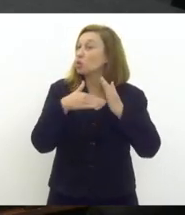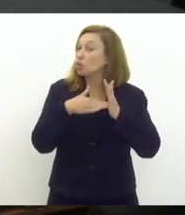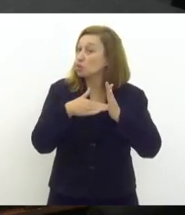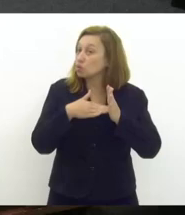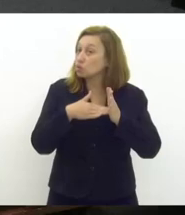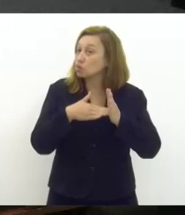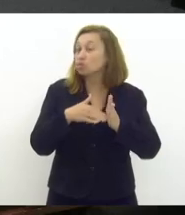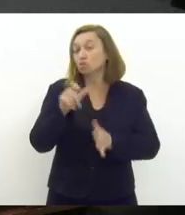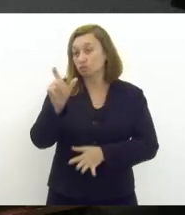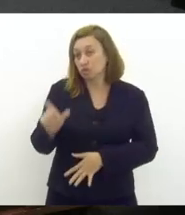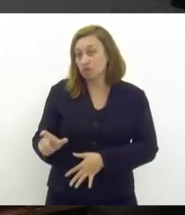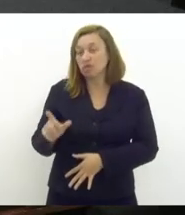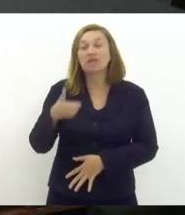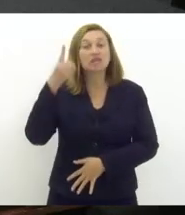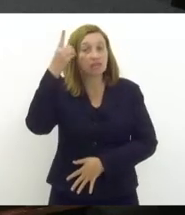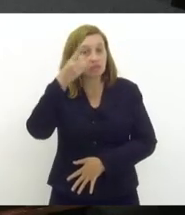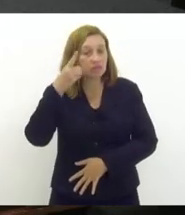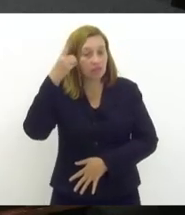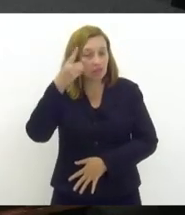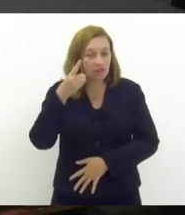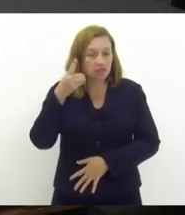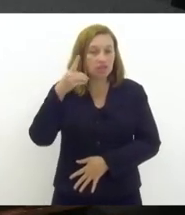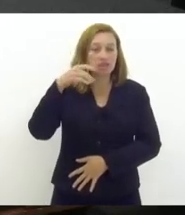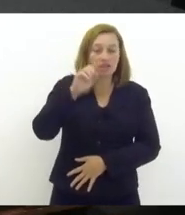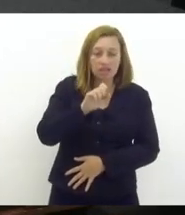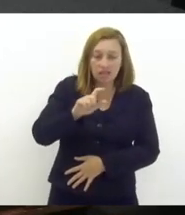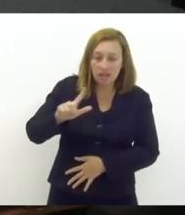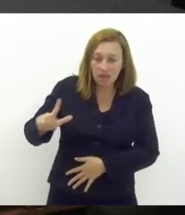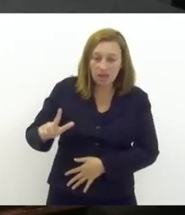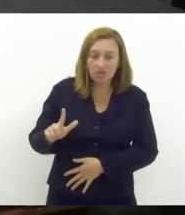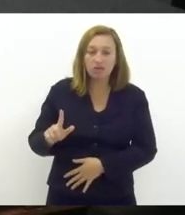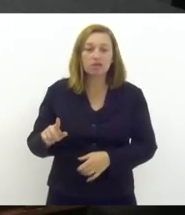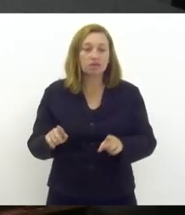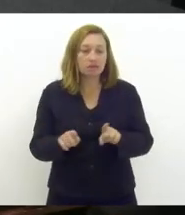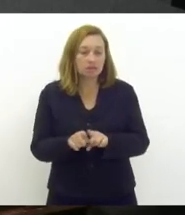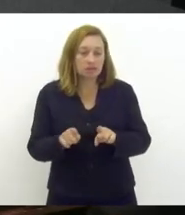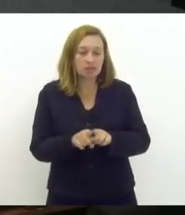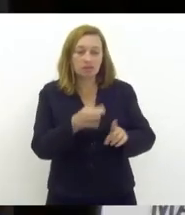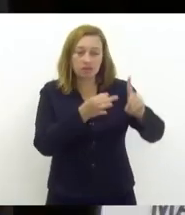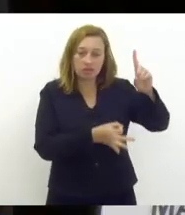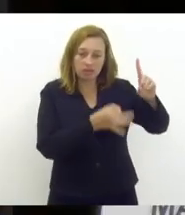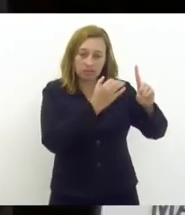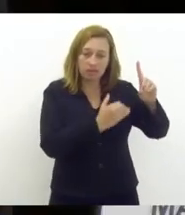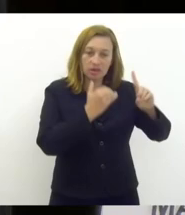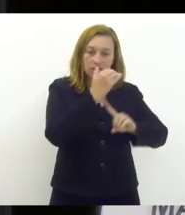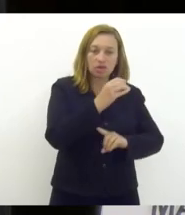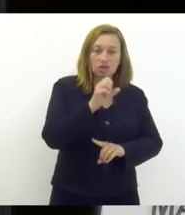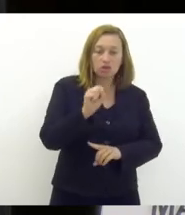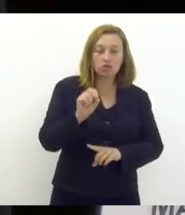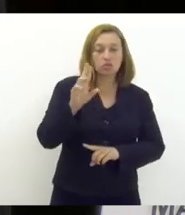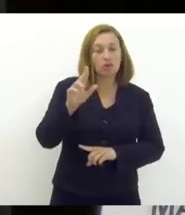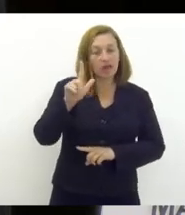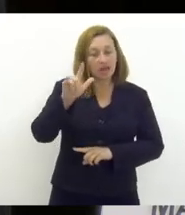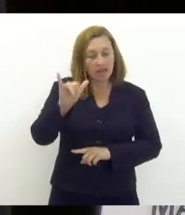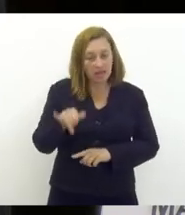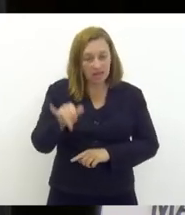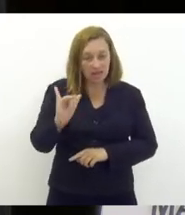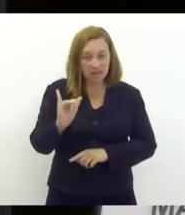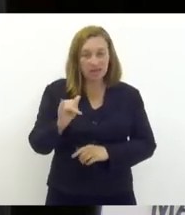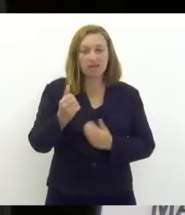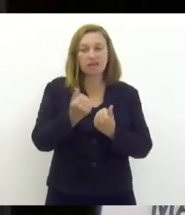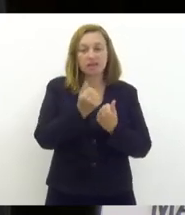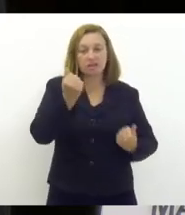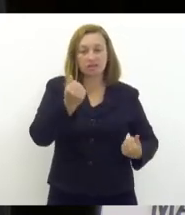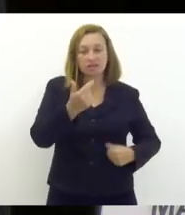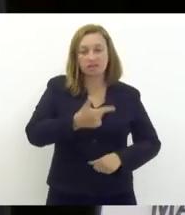pessoa do nosso Deputado Daniel libron e a todas na pessoa das desembargadoras Suel segunda vice-presidente do tribunal e da Dra Márcia